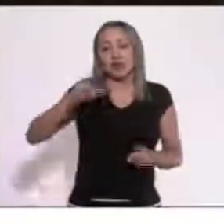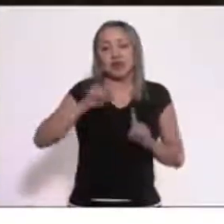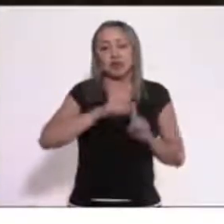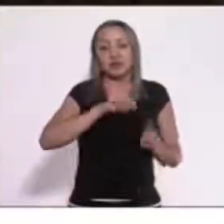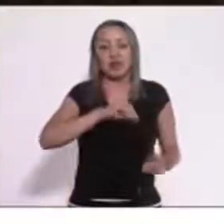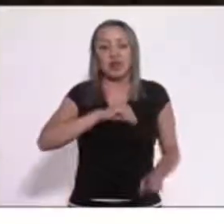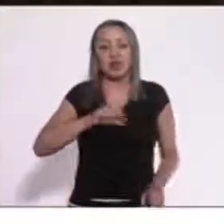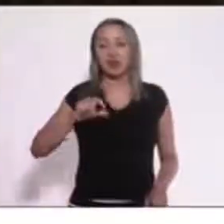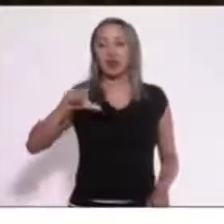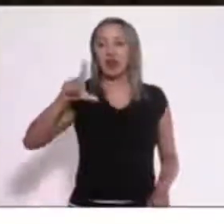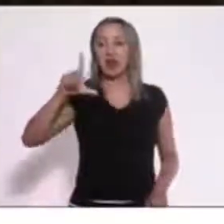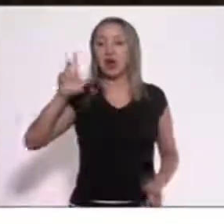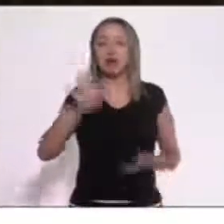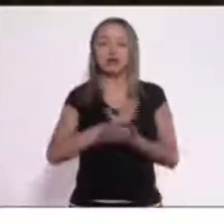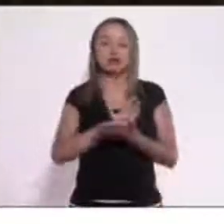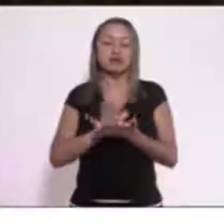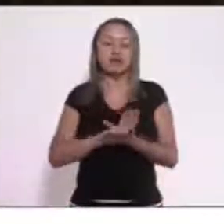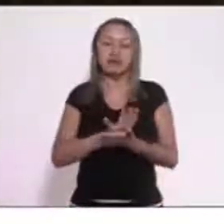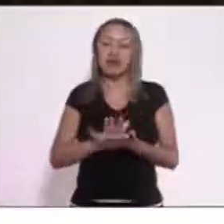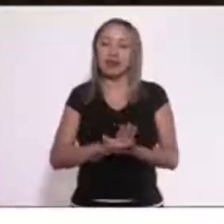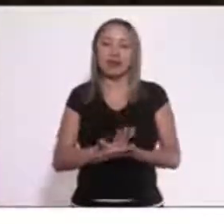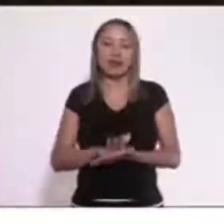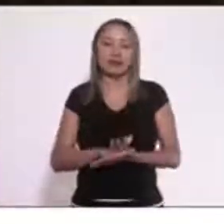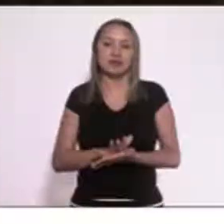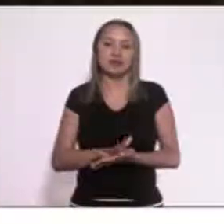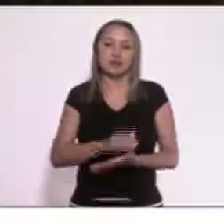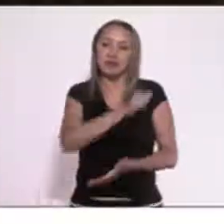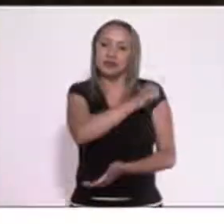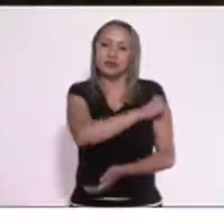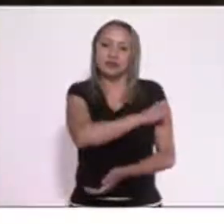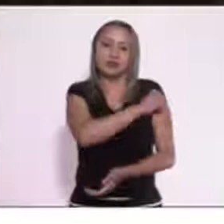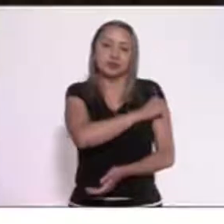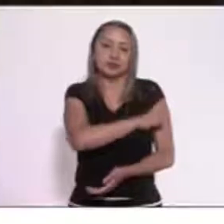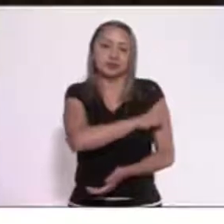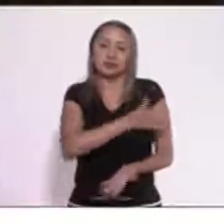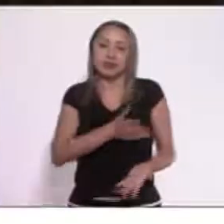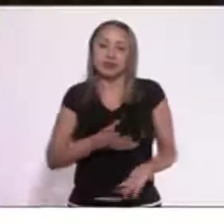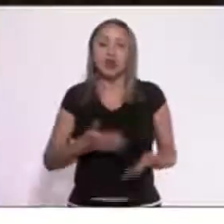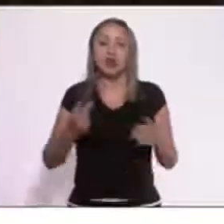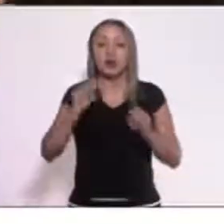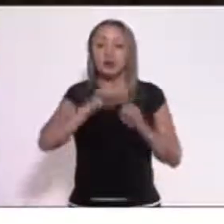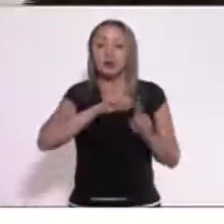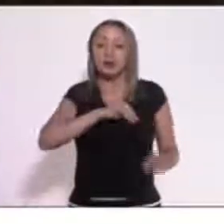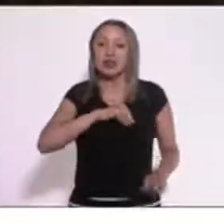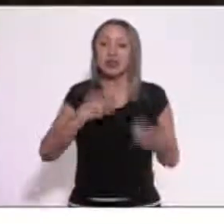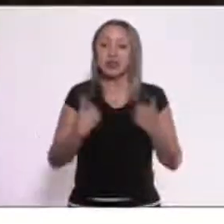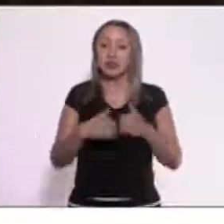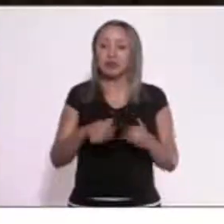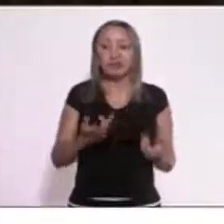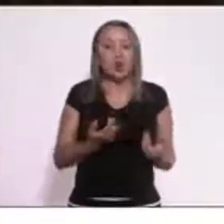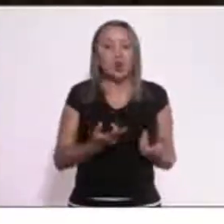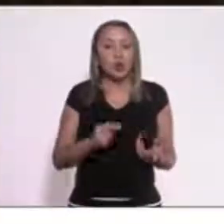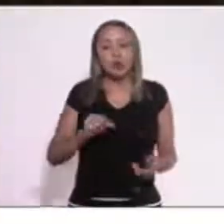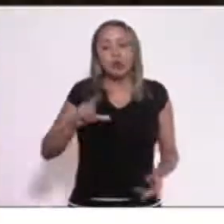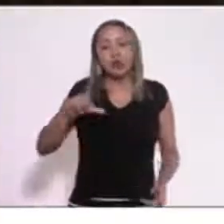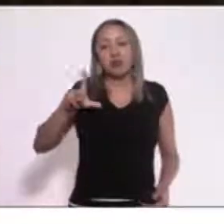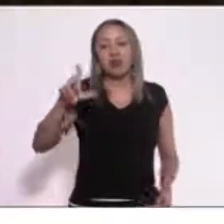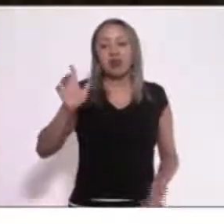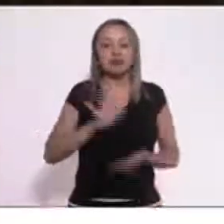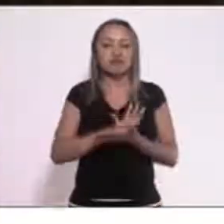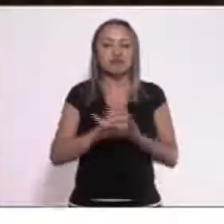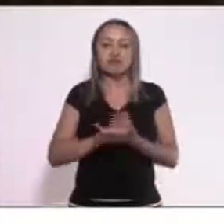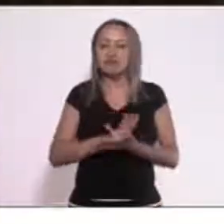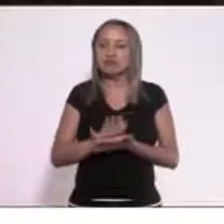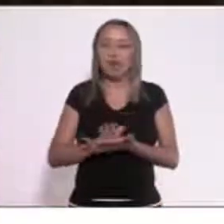no estado do Rio de Janeiro. É por isso que eu digo, a leitura que a gente faz exatamente desta peça